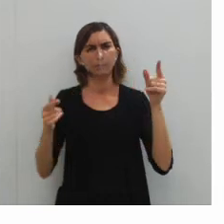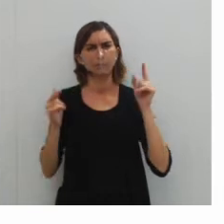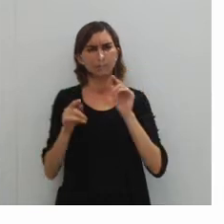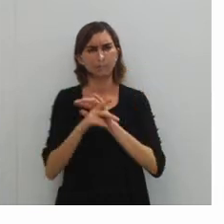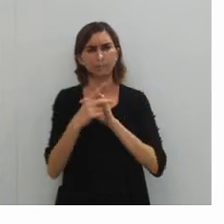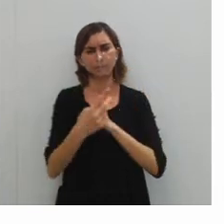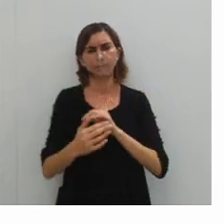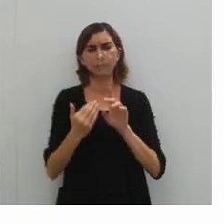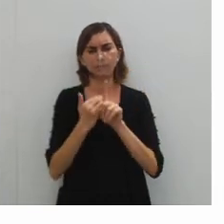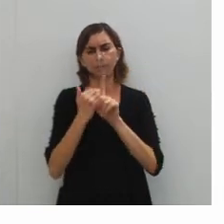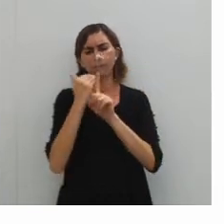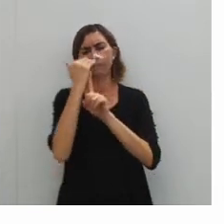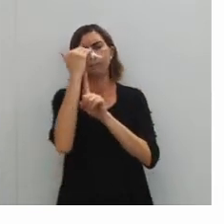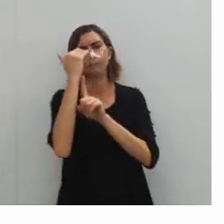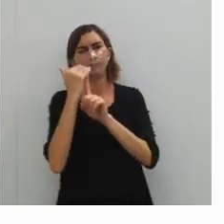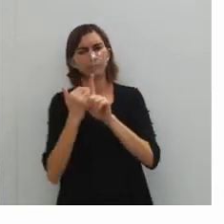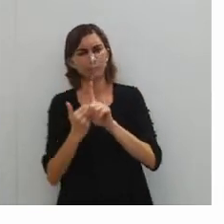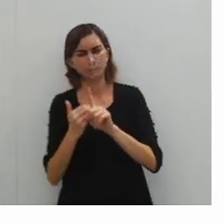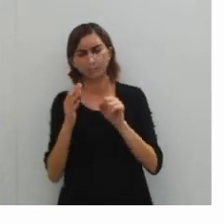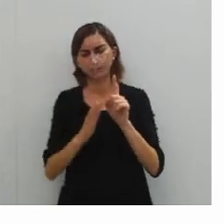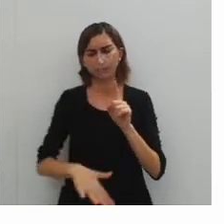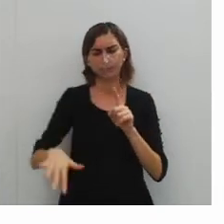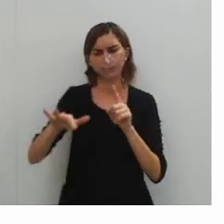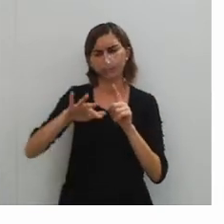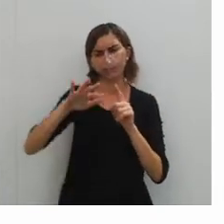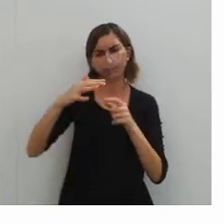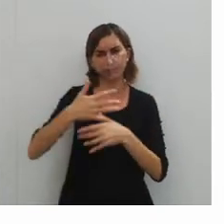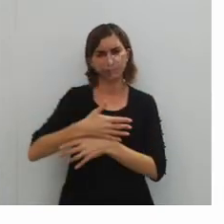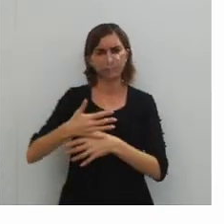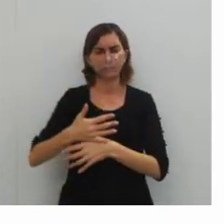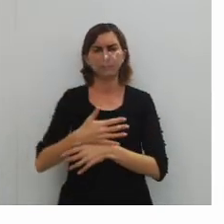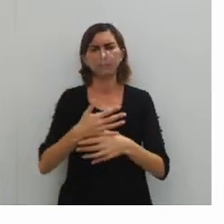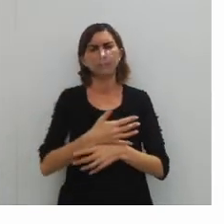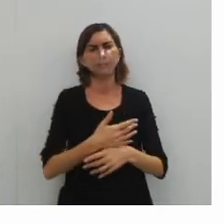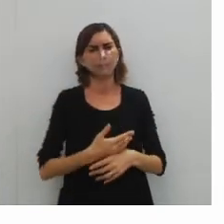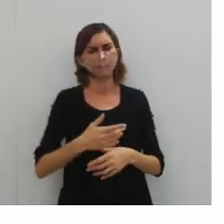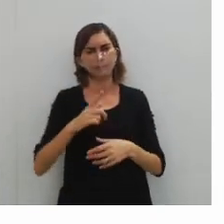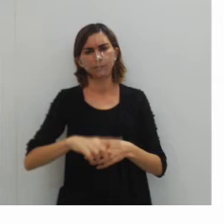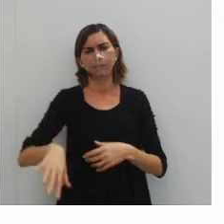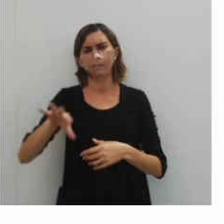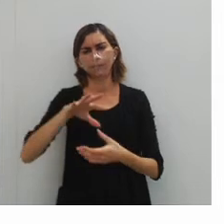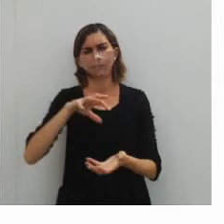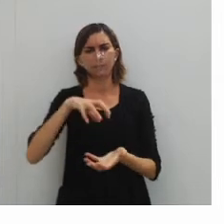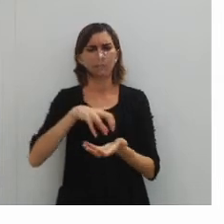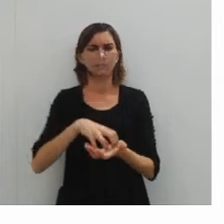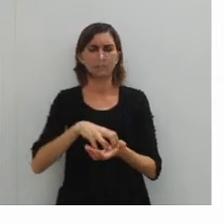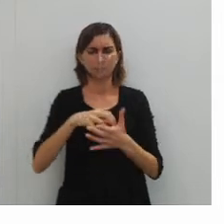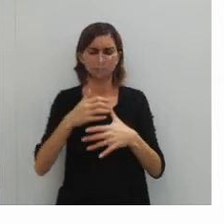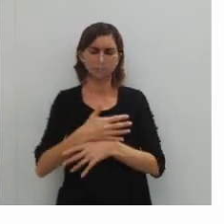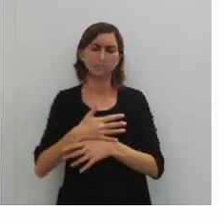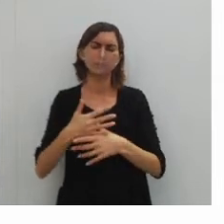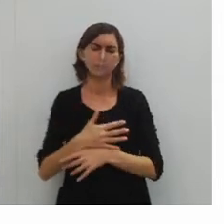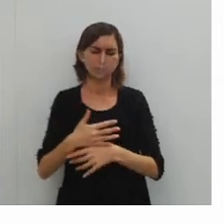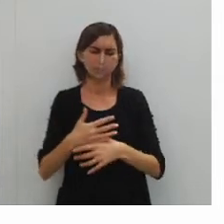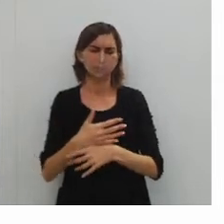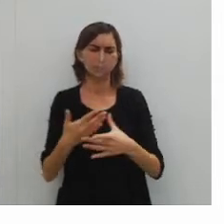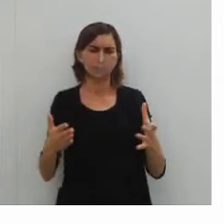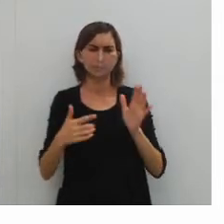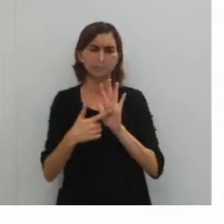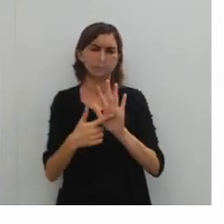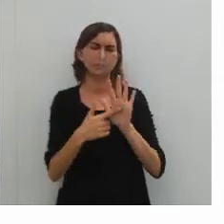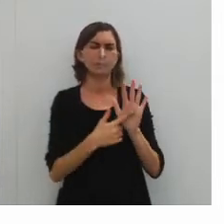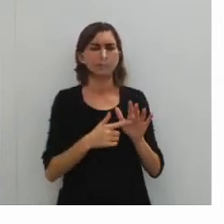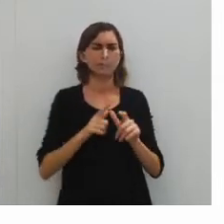à elevação das temperaturas nas áreas mais urbanizadas. A região central de uma grande cidade